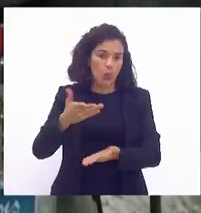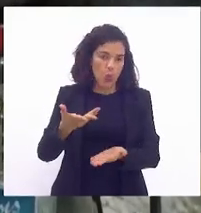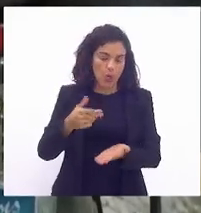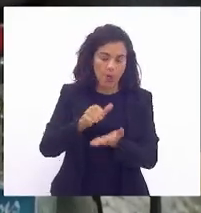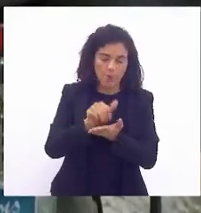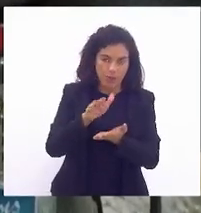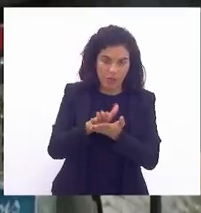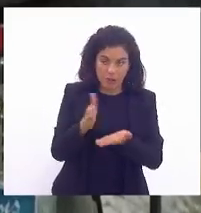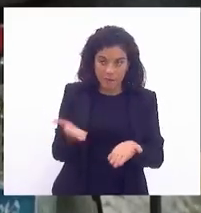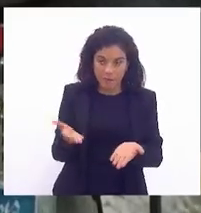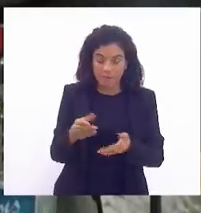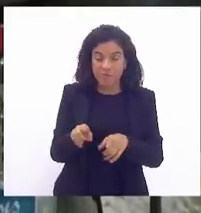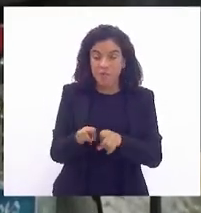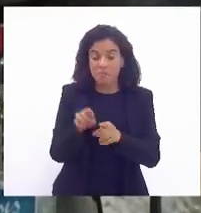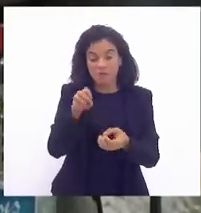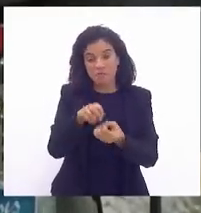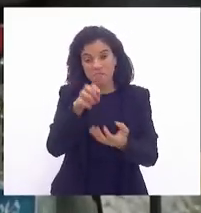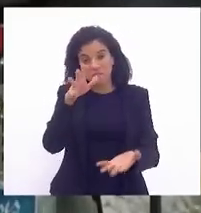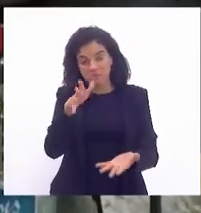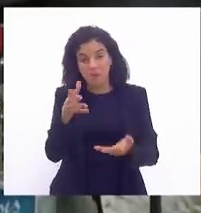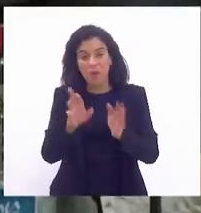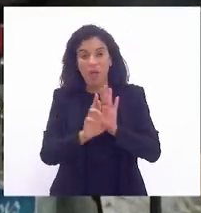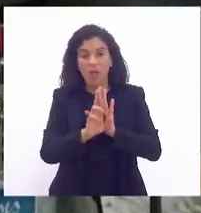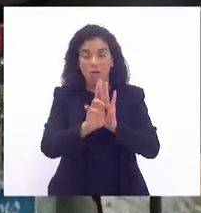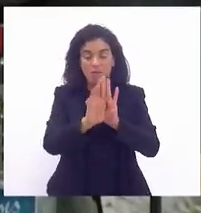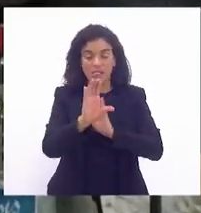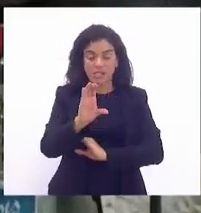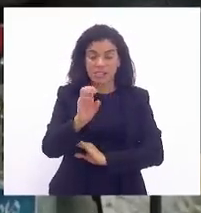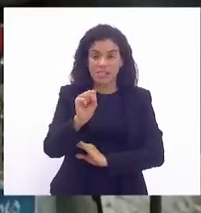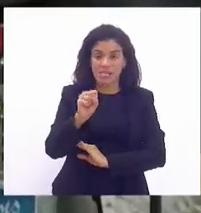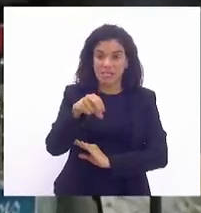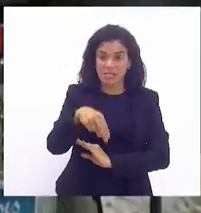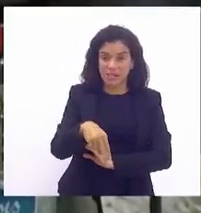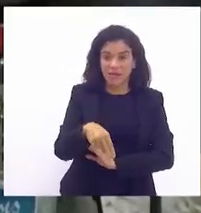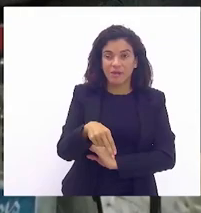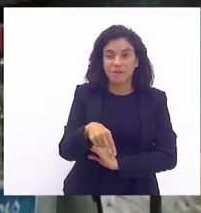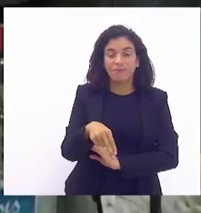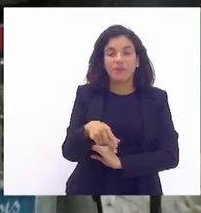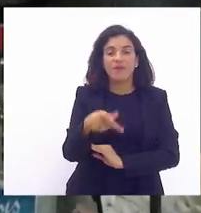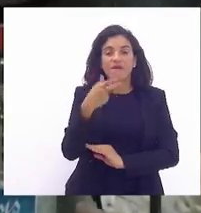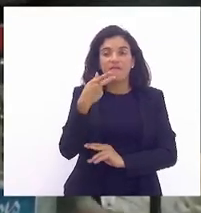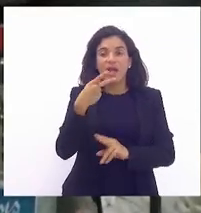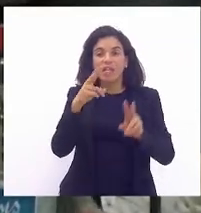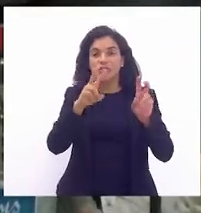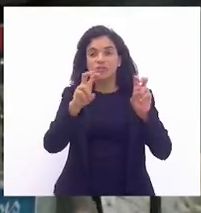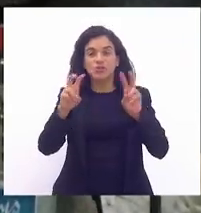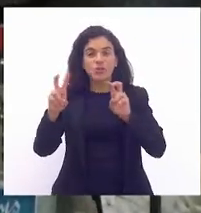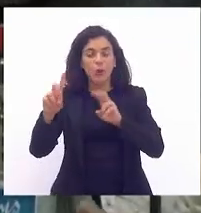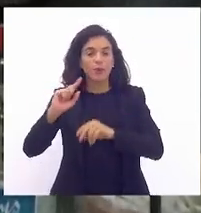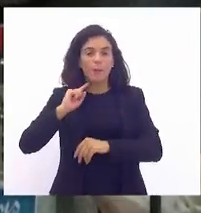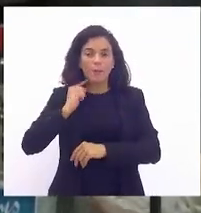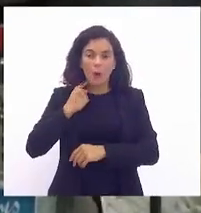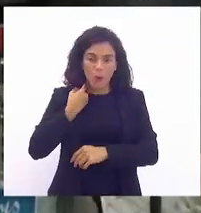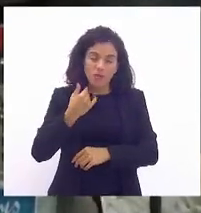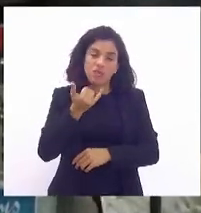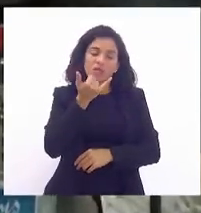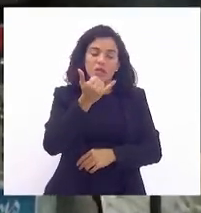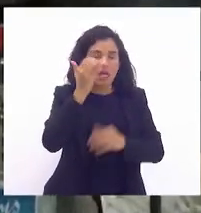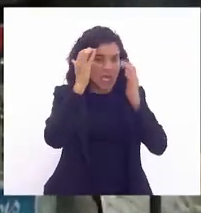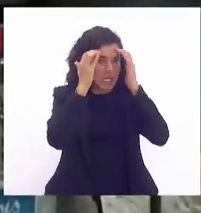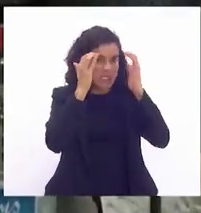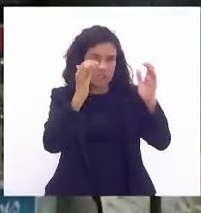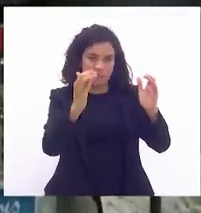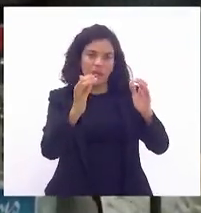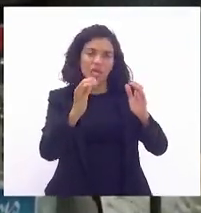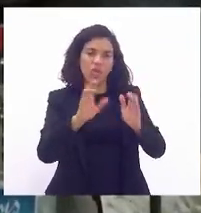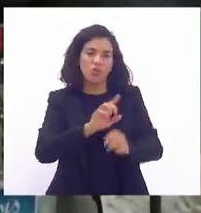aí, milagrosamente, a gente tem um representante aqui da CSN, que quando vem falar das emissões, com todo respeito ao funcionário que vem aqui